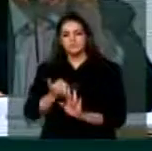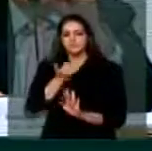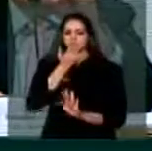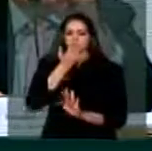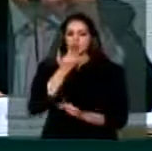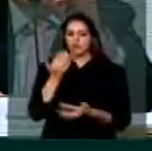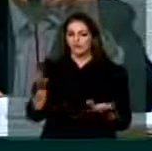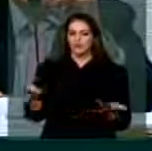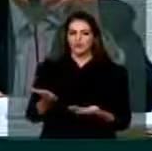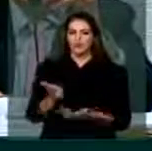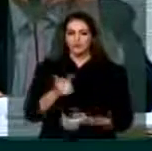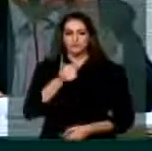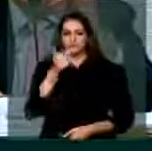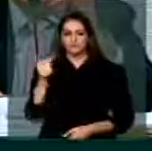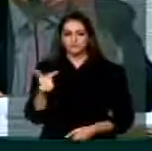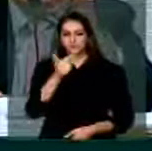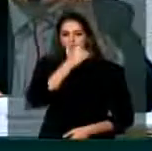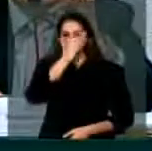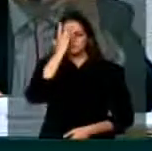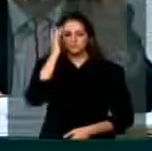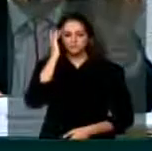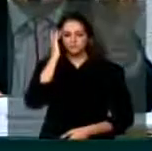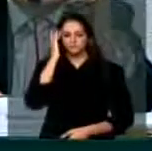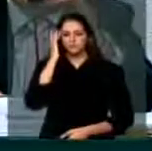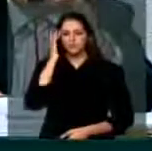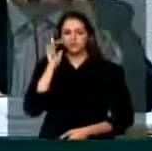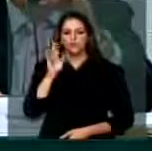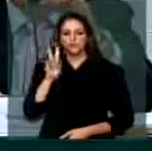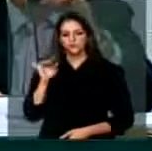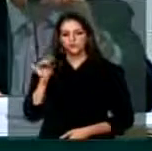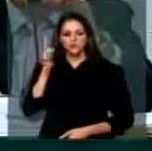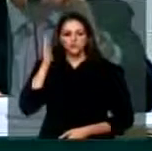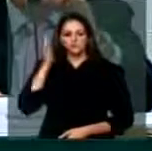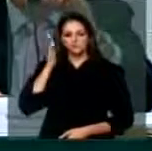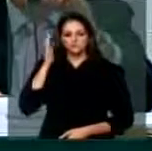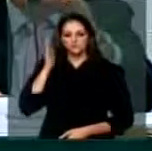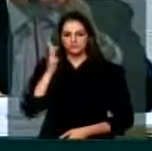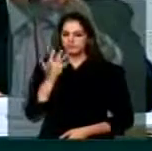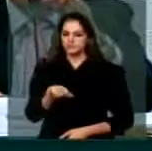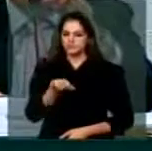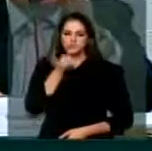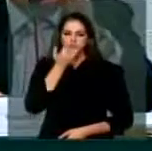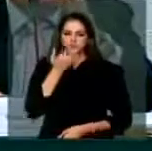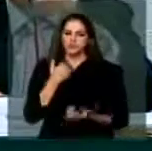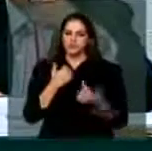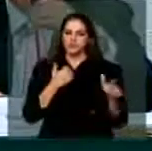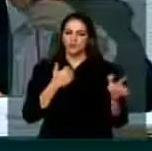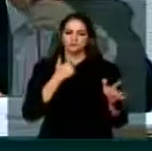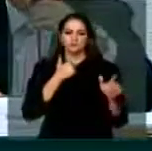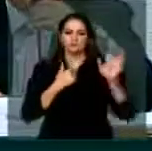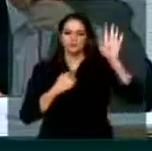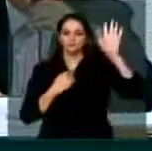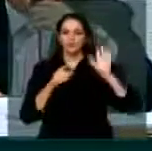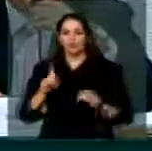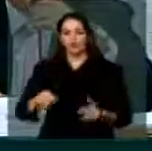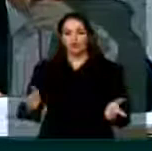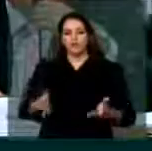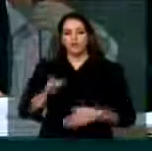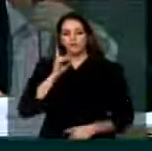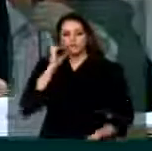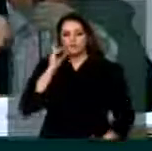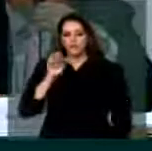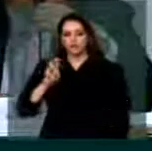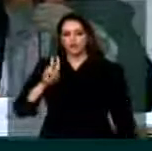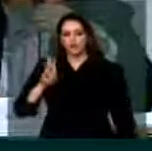palavra, segundo escrito. Ao segundo inscrito, me desculpe, Alex, mas eu tenho o segundo autor do requerimento, nobre deputado